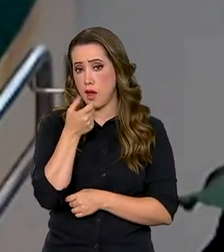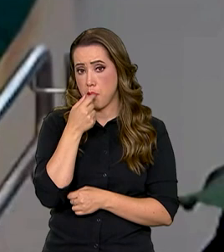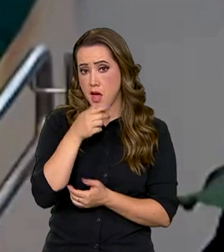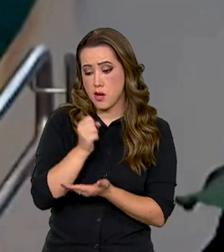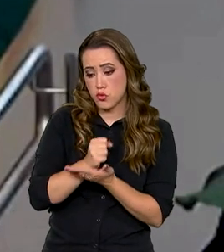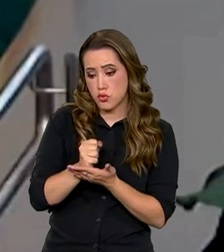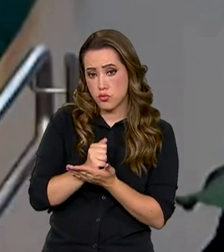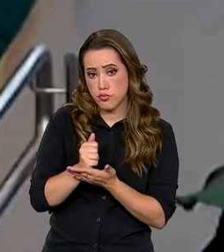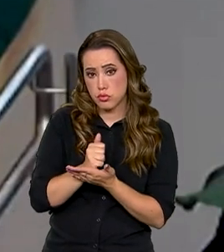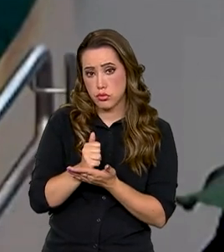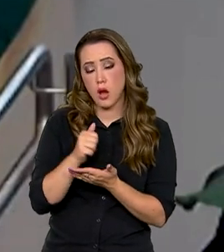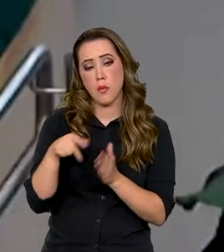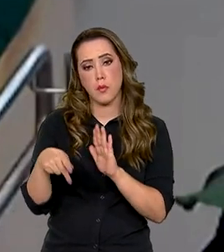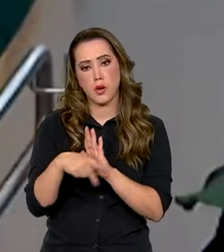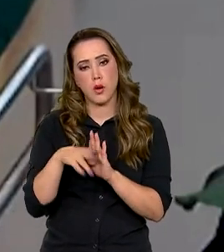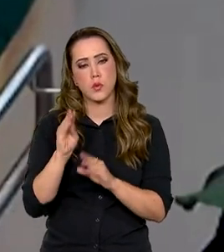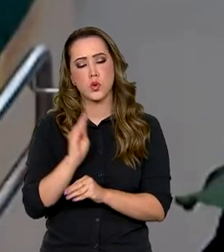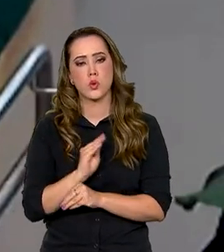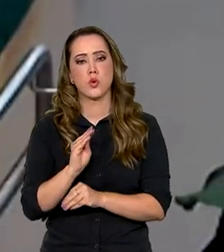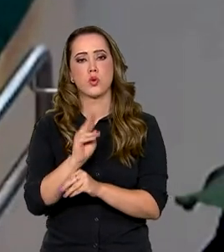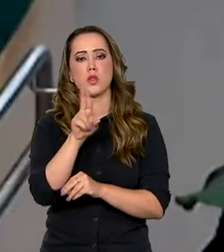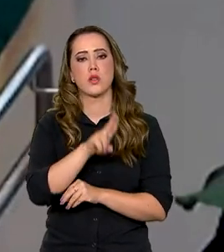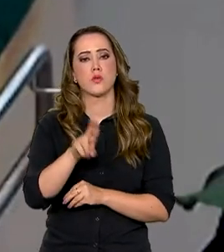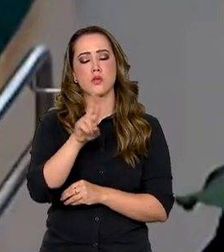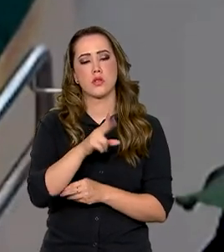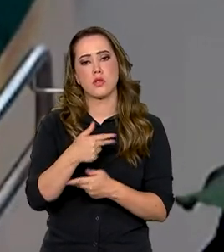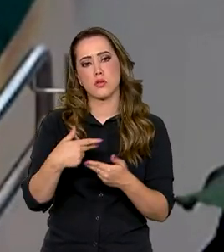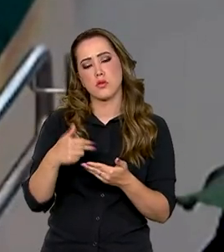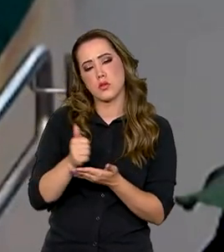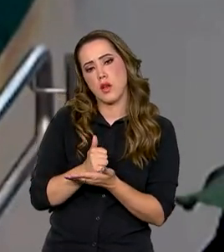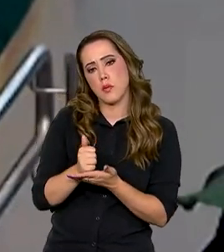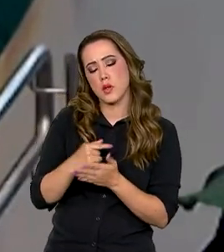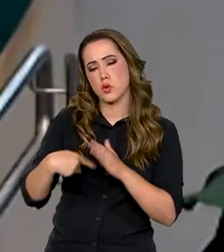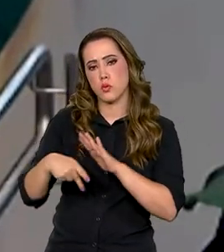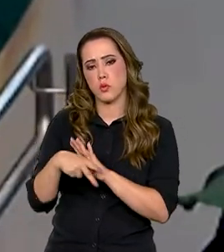nosso povo, de cuidado a partir de medicamentos que vêm das plantas.